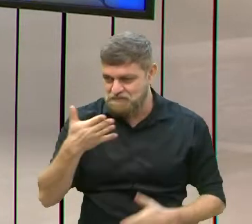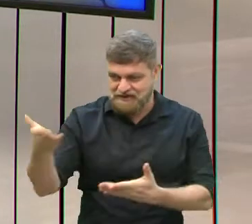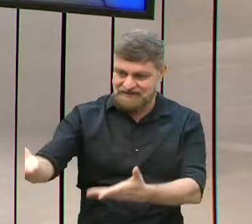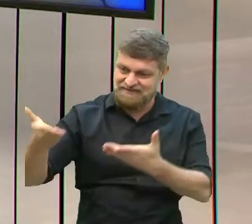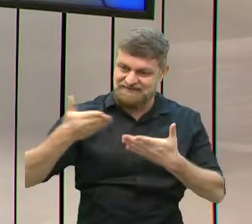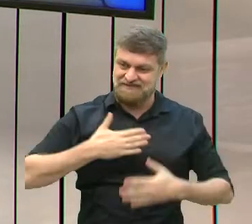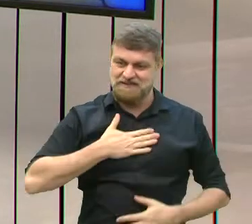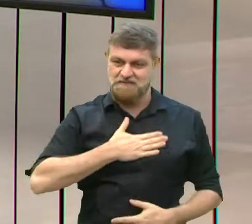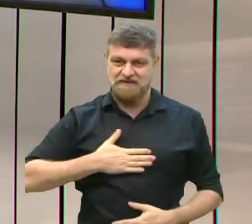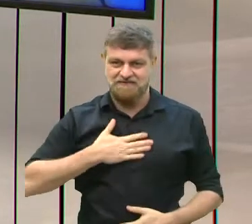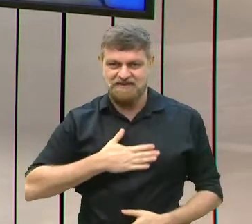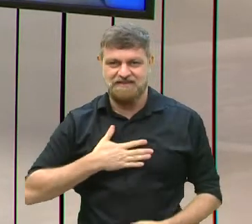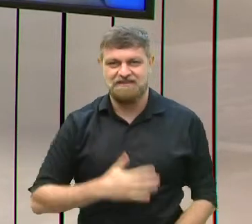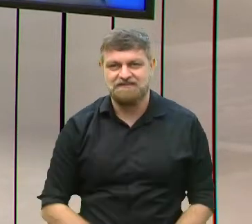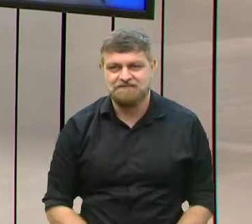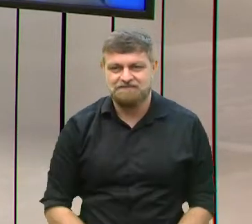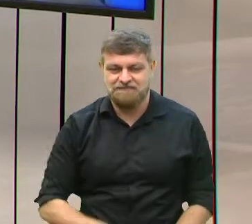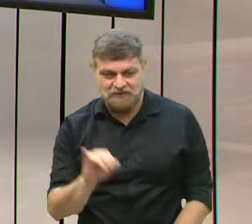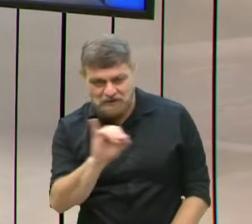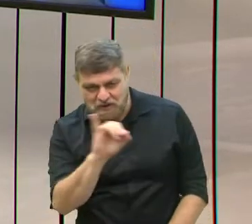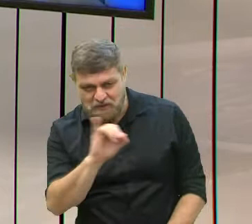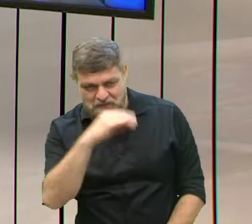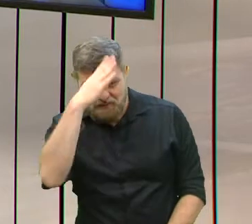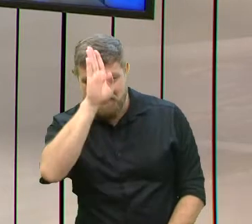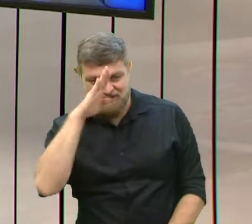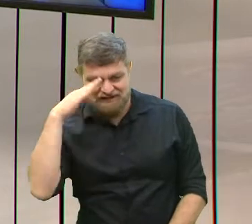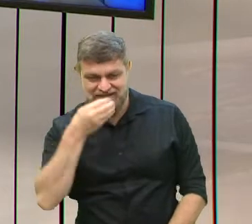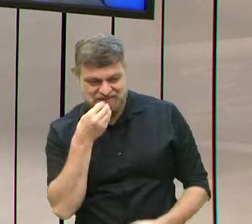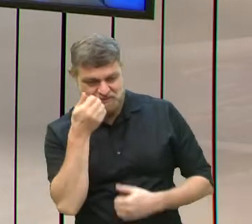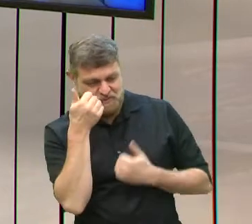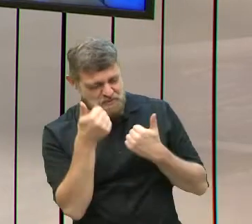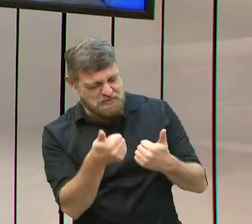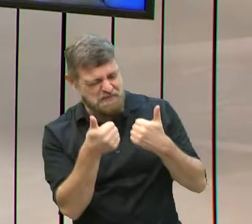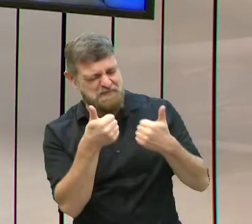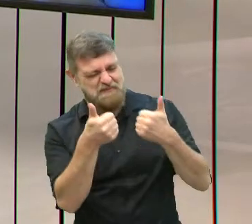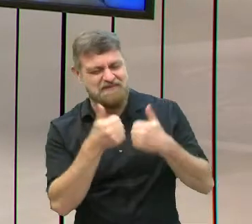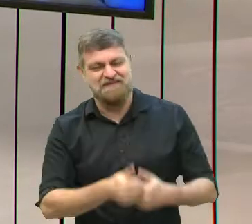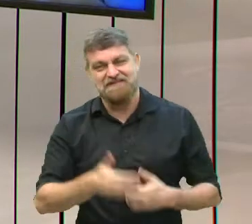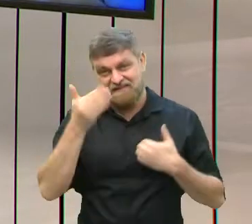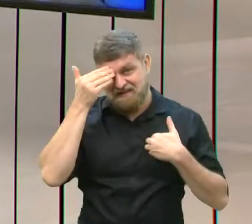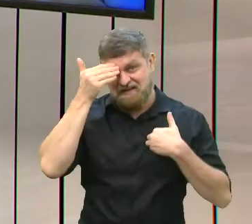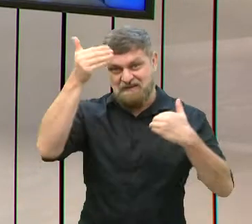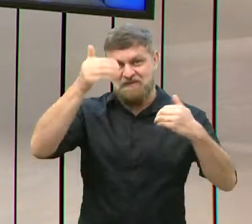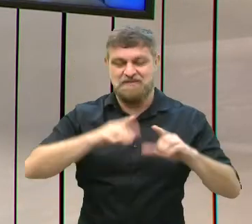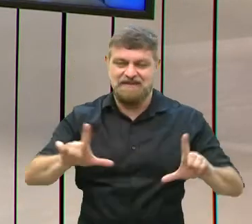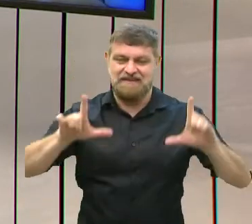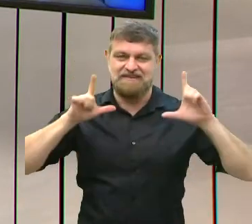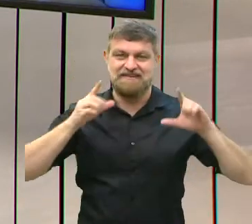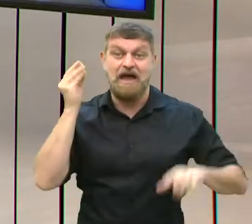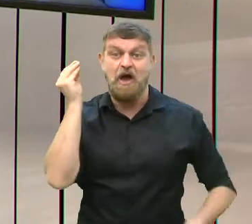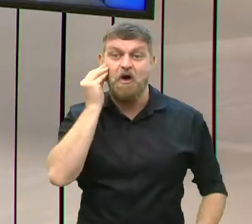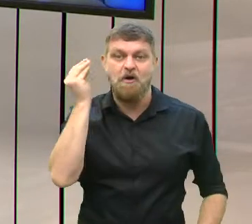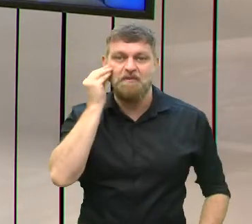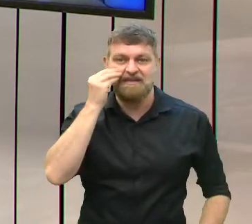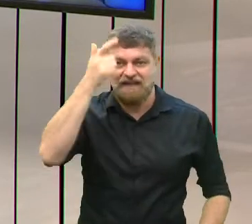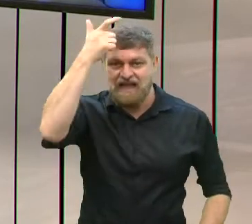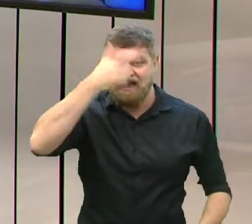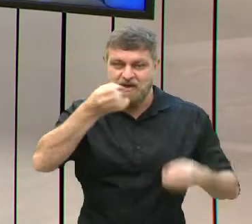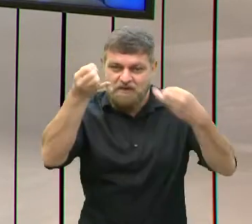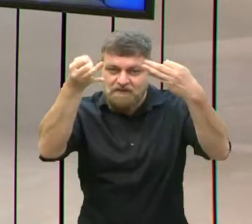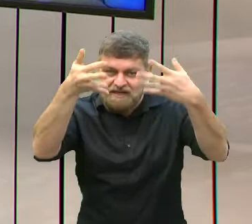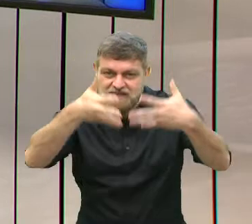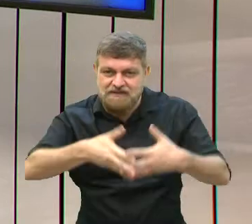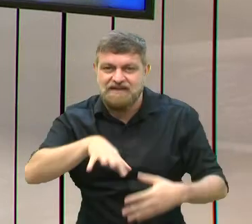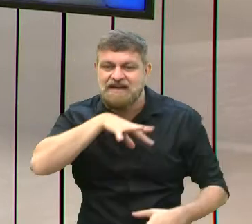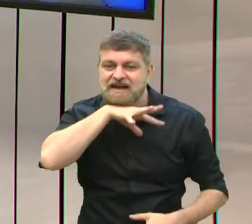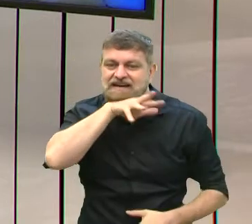bem-vinda. Oi, Mariana, tudo bom? Muito obrigada pela oportunidade de falar um pouquinho para vocês